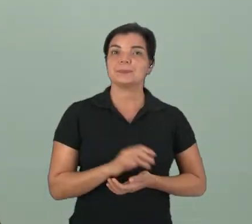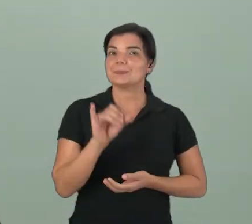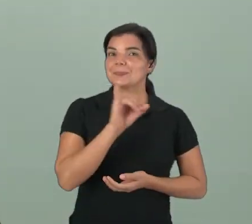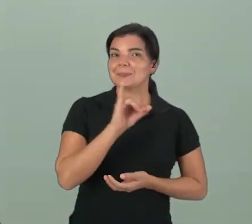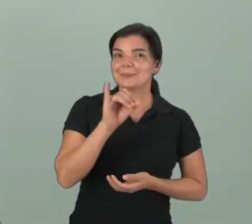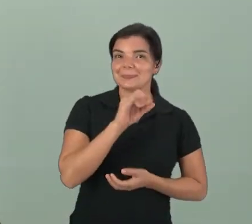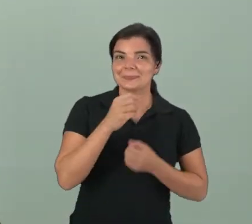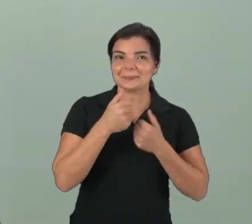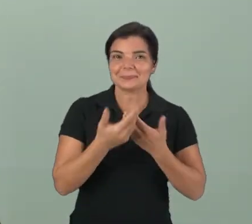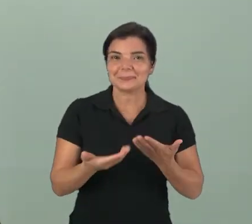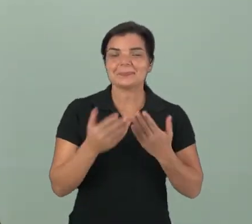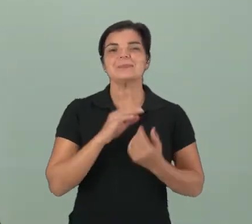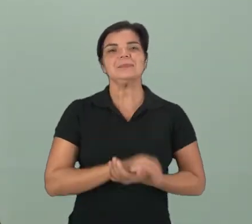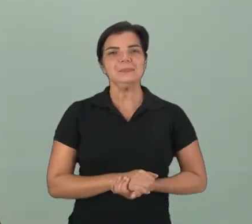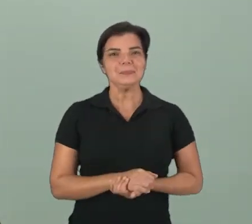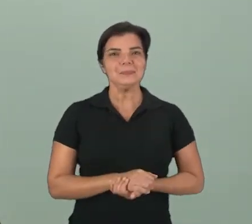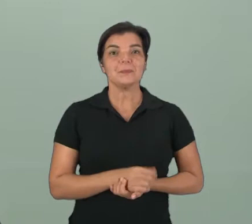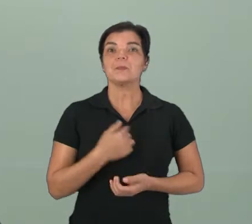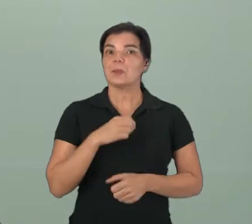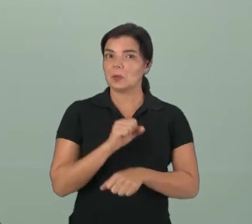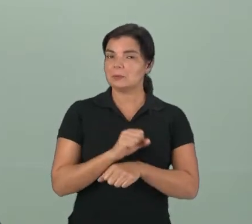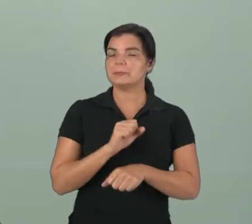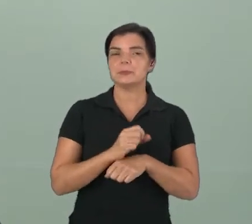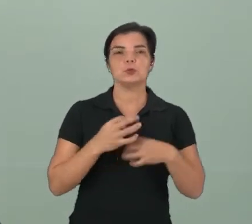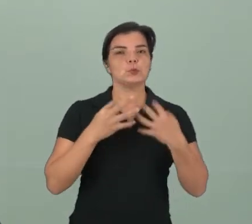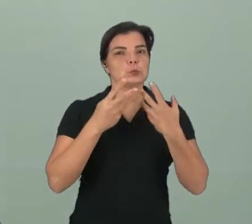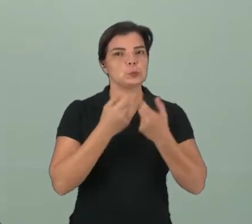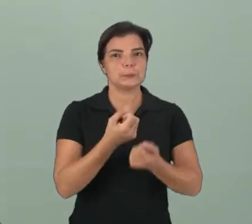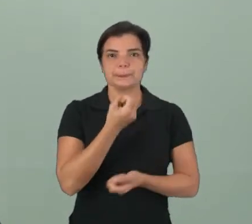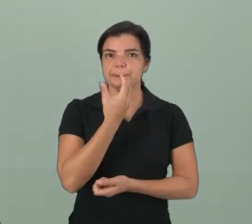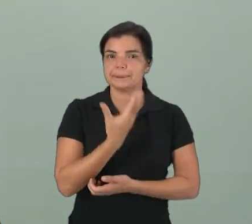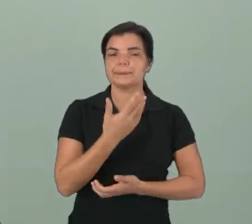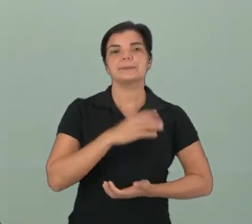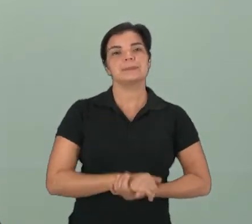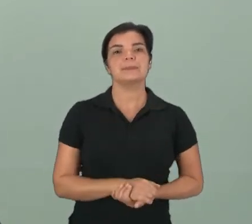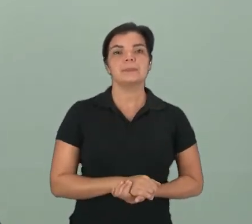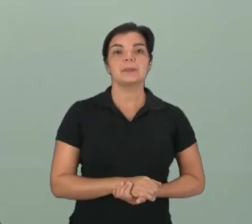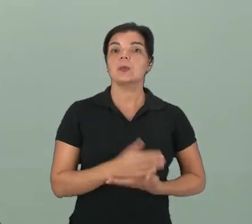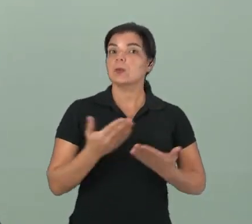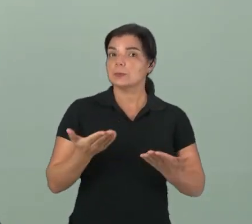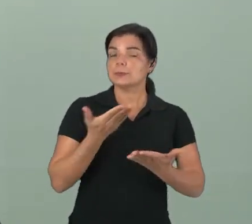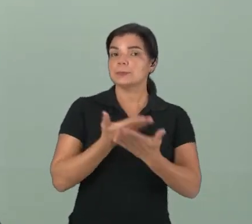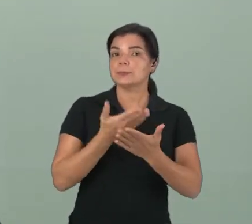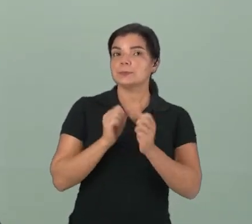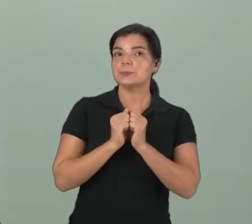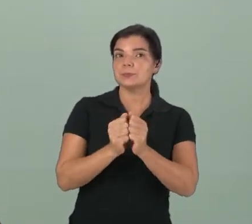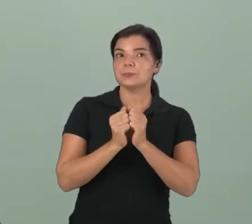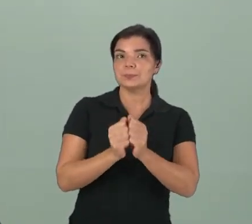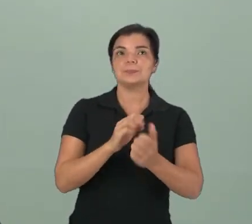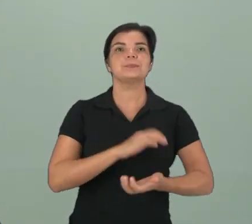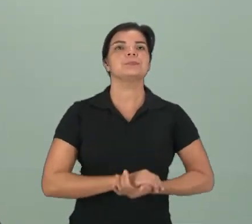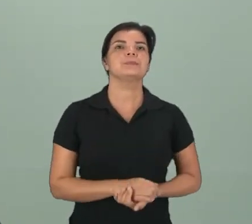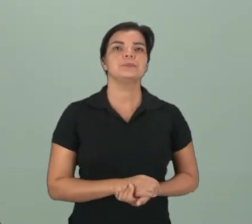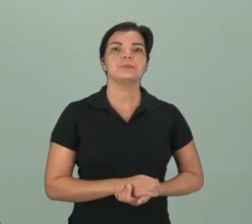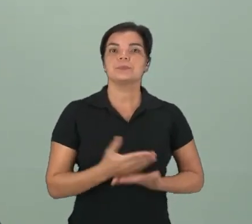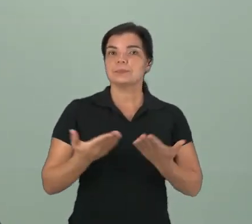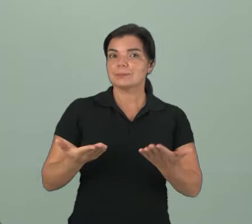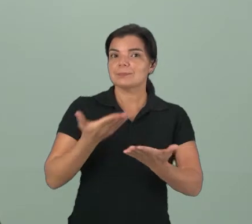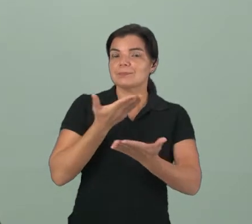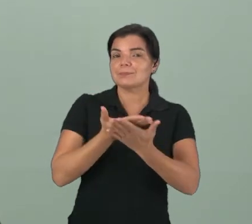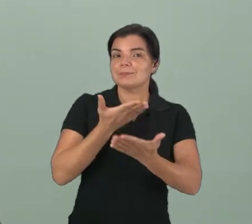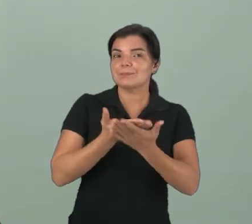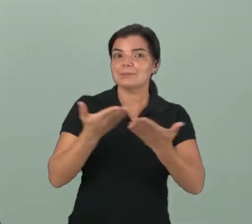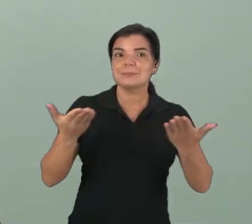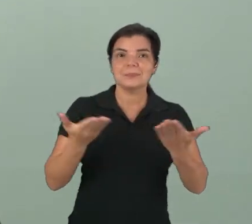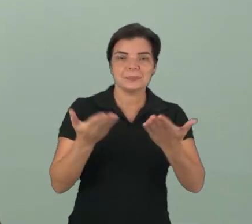Olá, turma! Como vocês estão? Eu espero que todos estejam muito bem. Estamos aqui hoje juntos para mais uma aula e a nossa